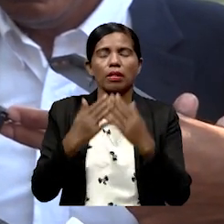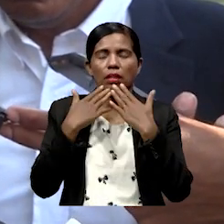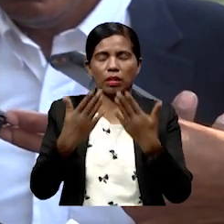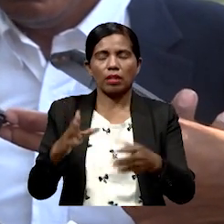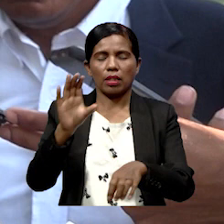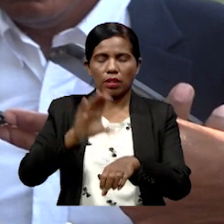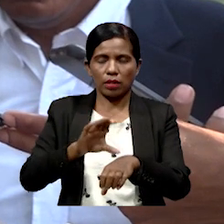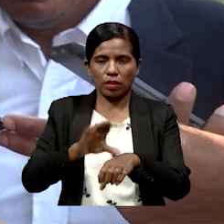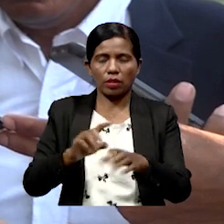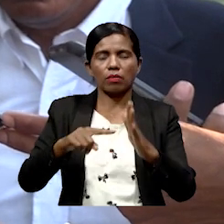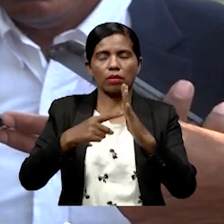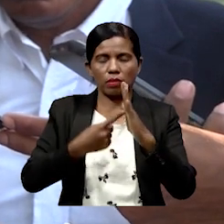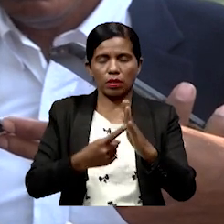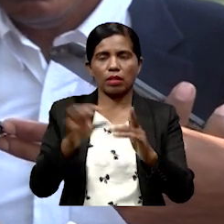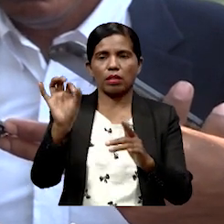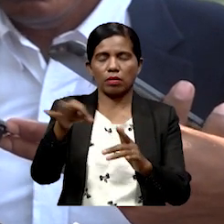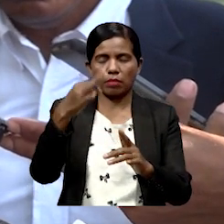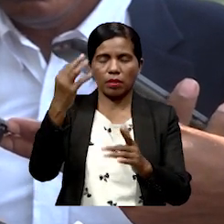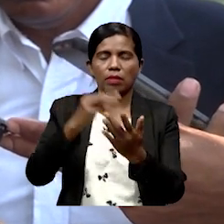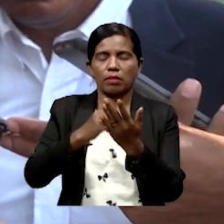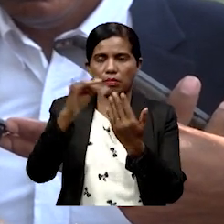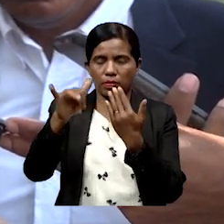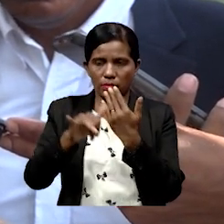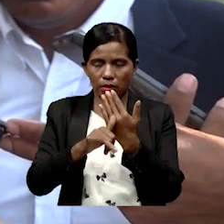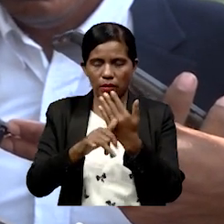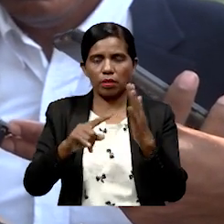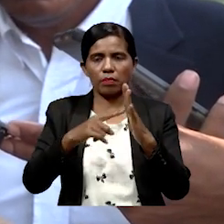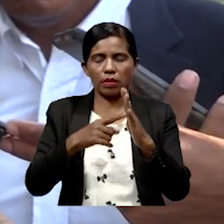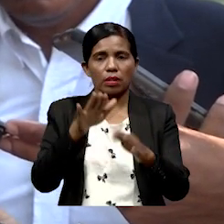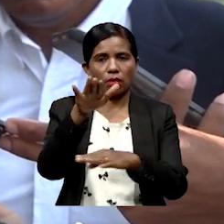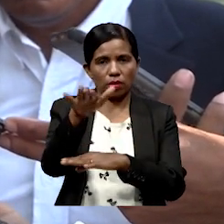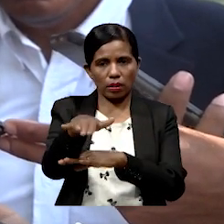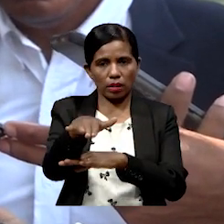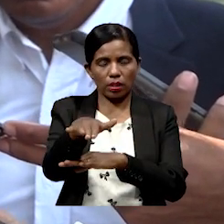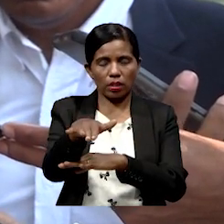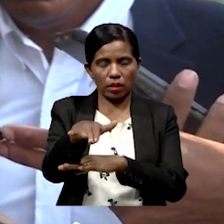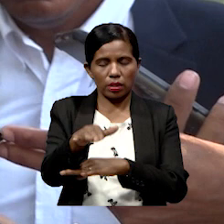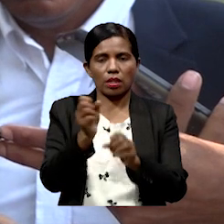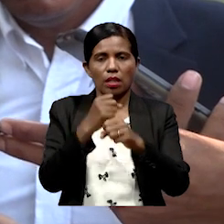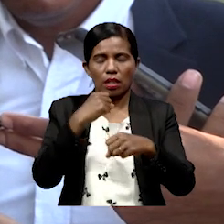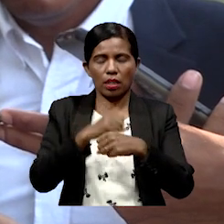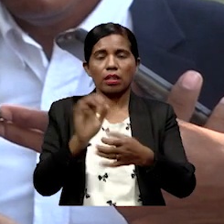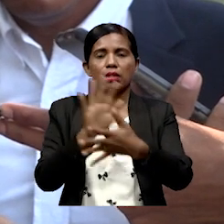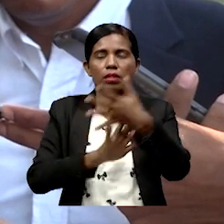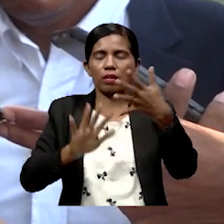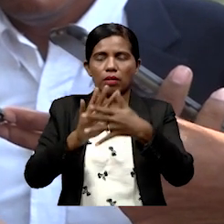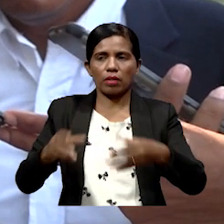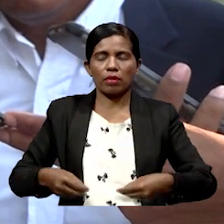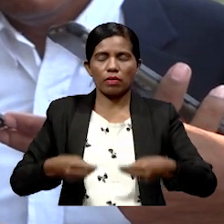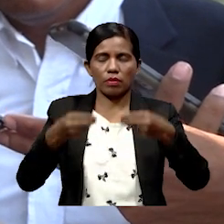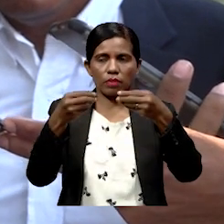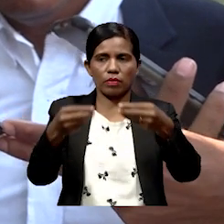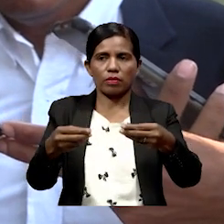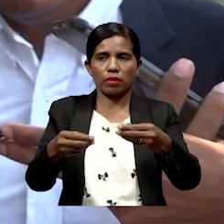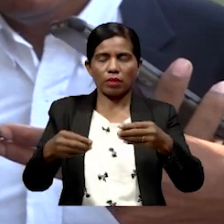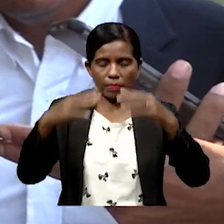com a dia 19 de maio, e na Bama com a Lorraic se realiza a cerimônia investidura, Sua